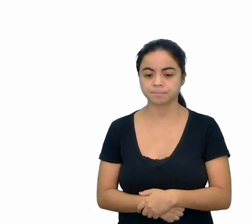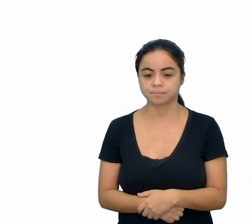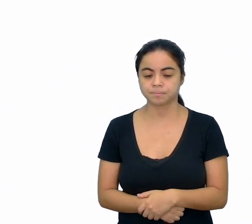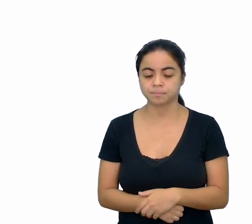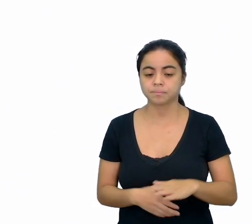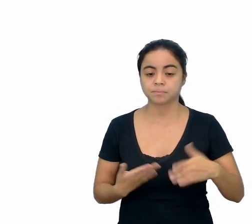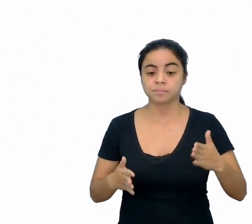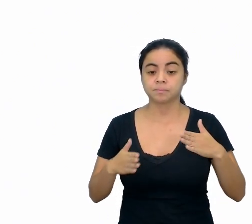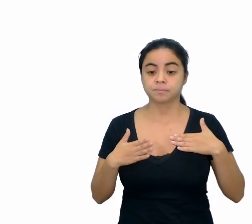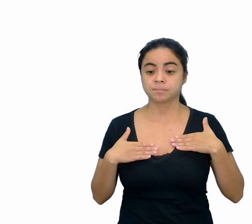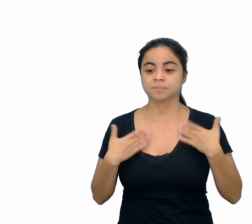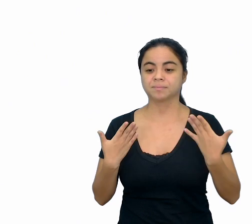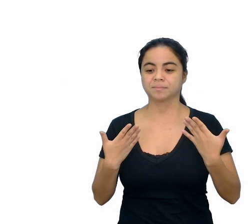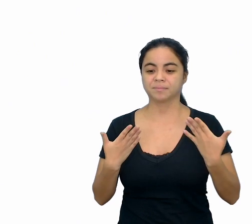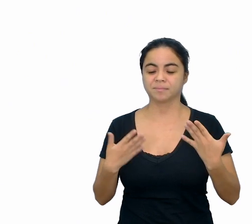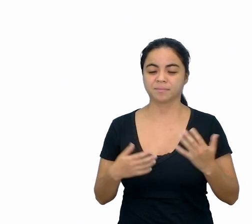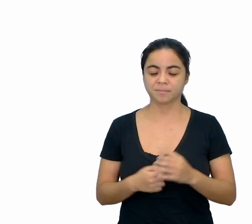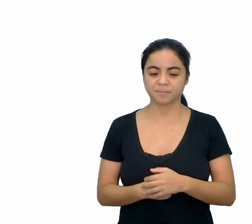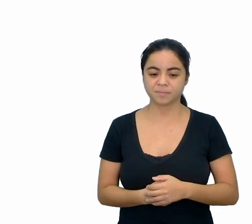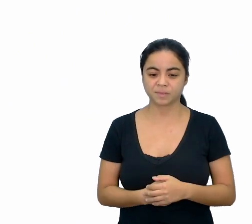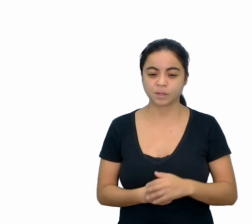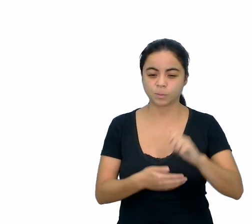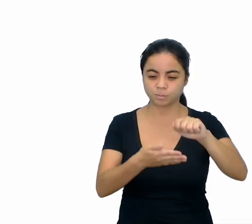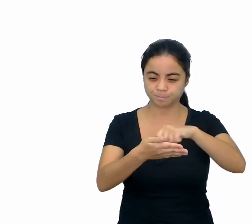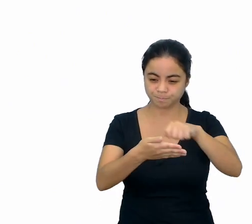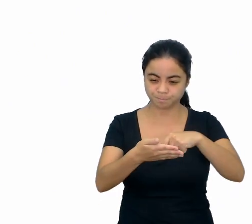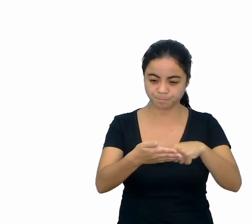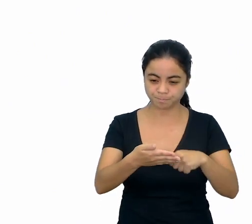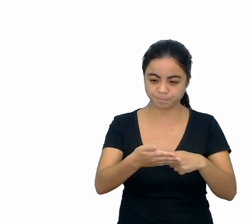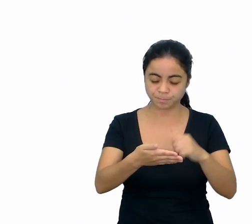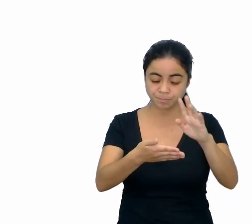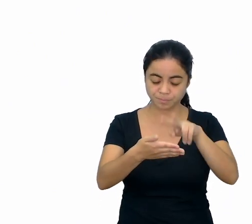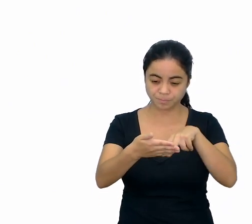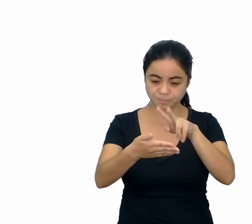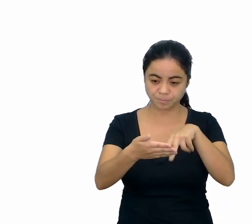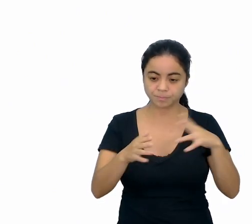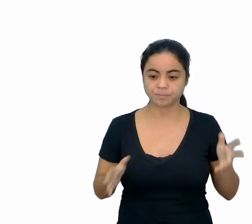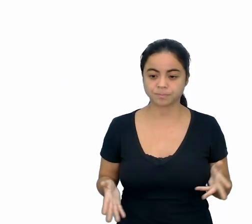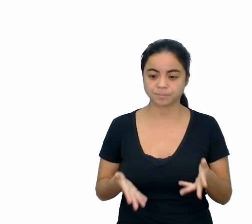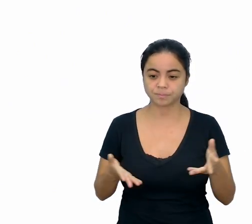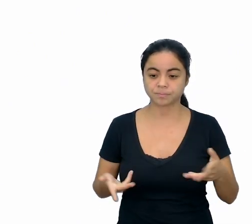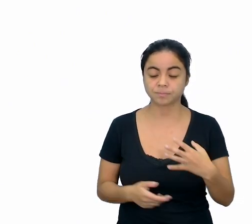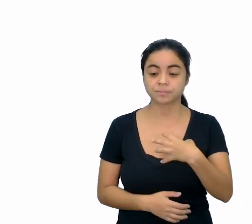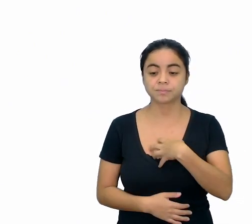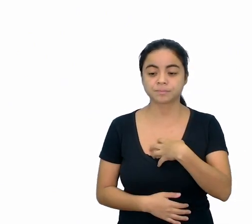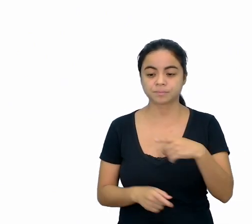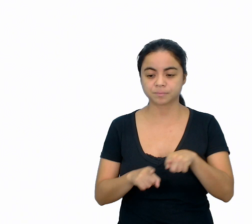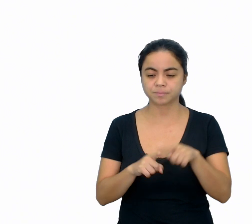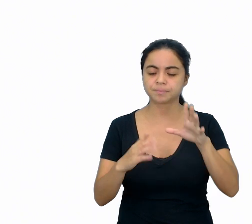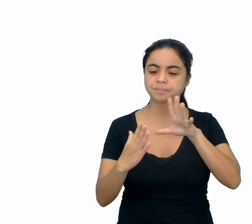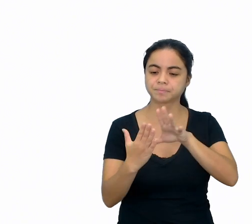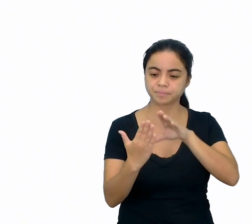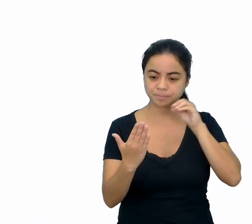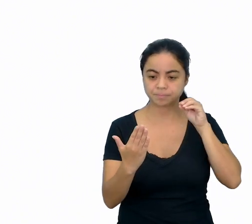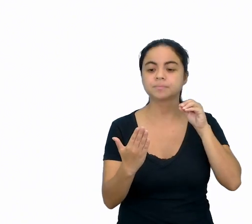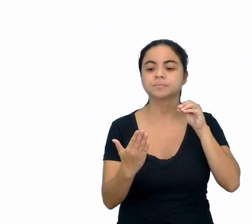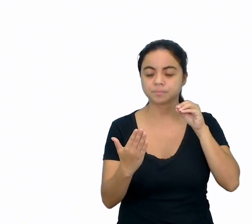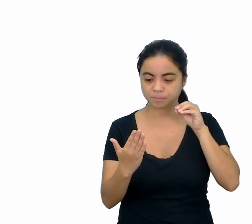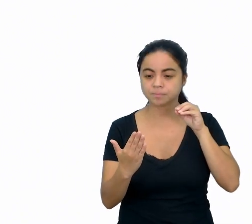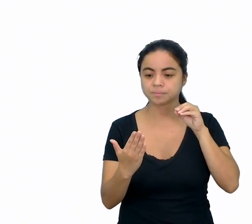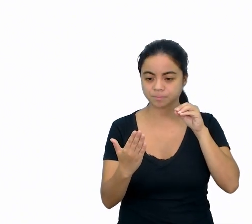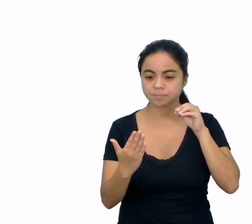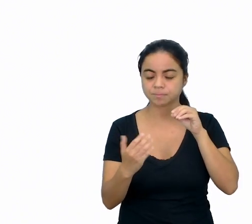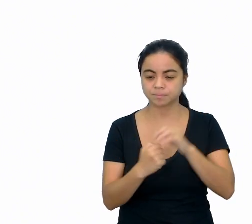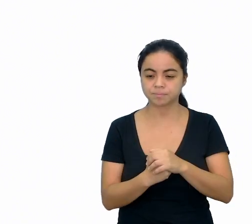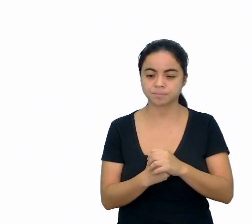para despertar o gosto pela leitura, estimular esses comportamentos, ser modelo para o estudante na